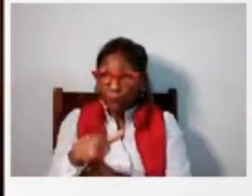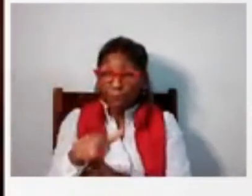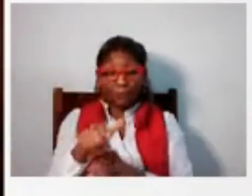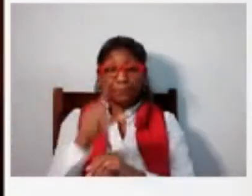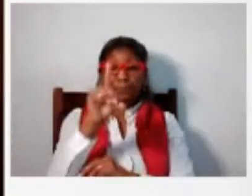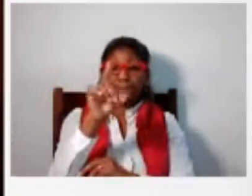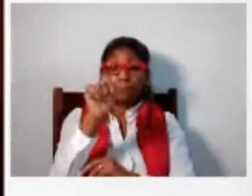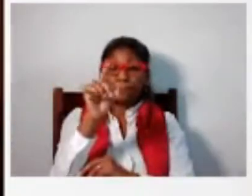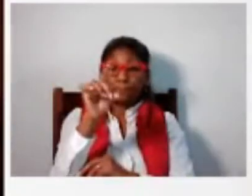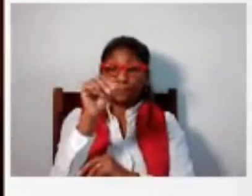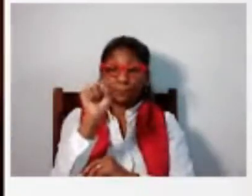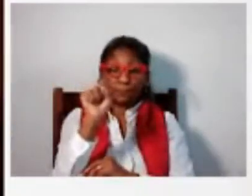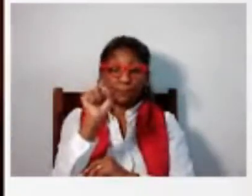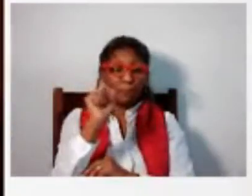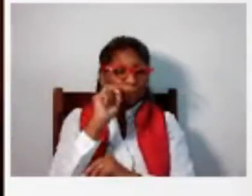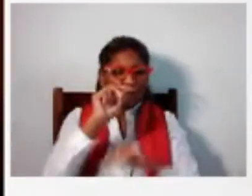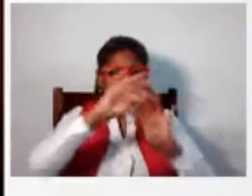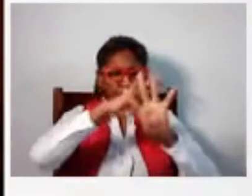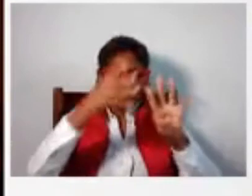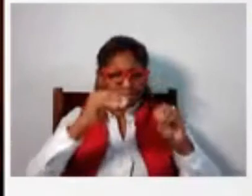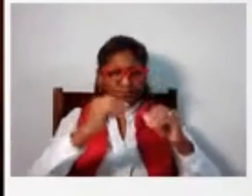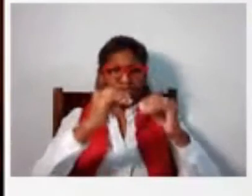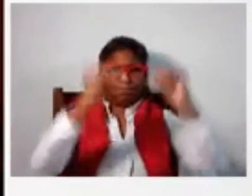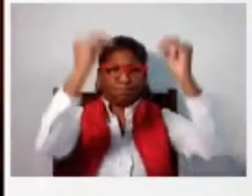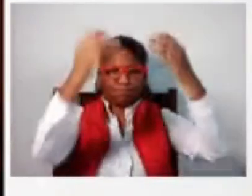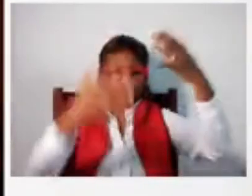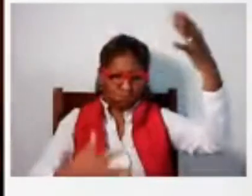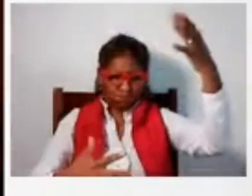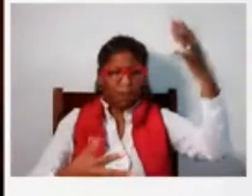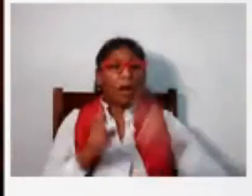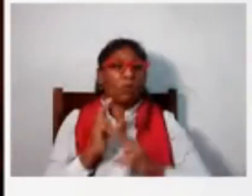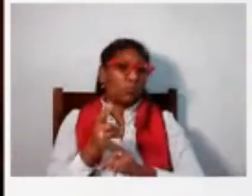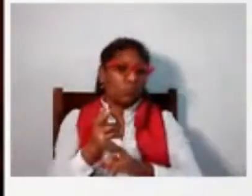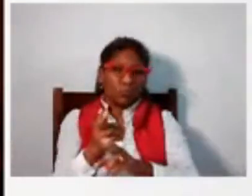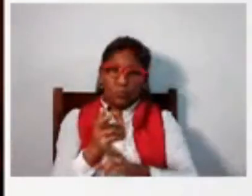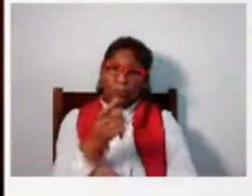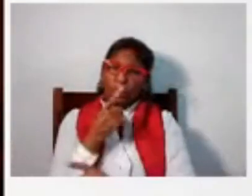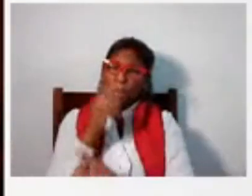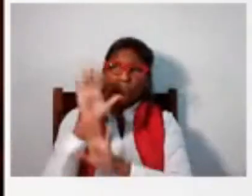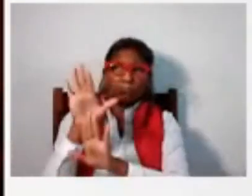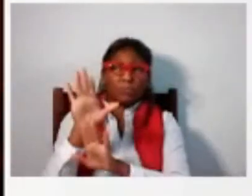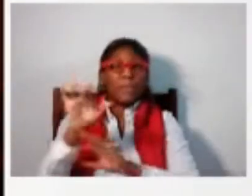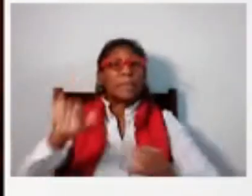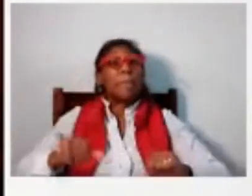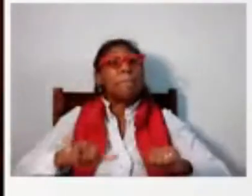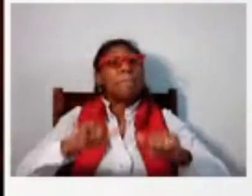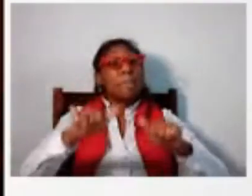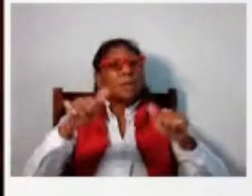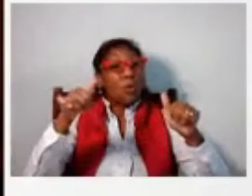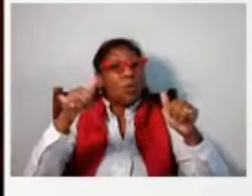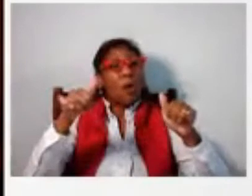dados que estejam efetivamente piorando. Se houver uma melhora nas informações, se não houver a